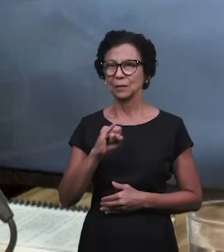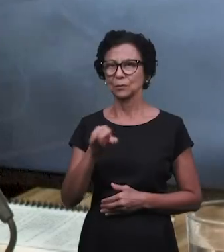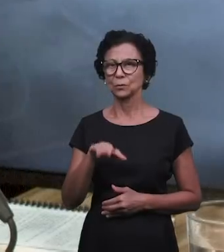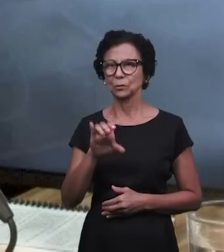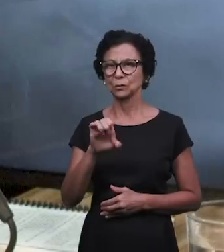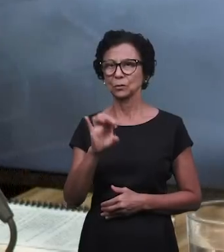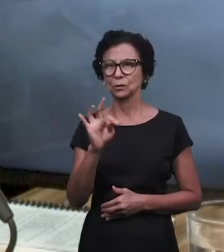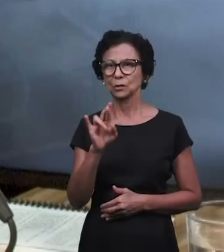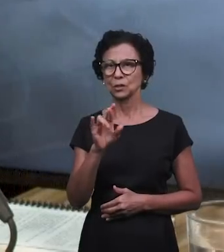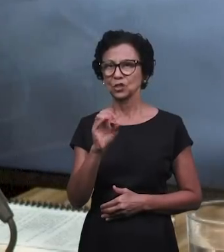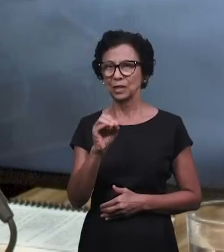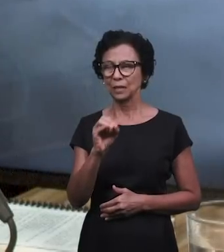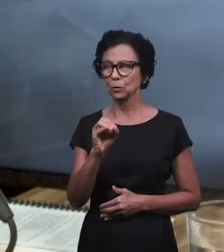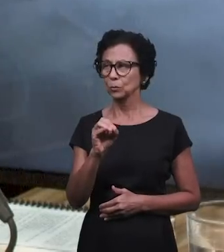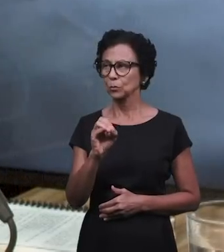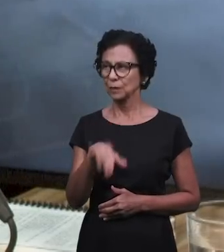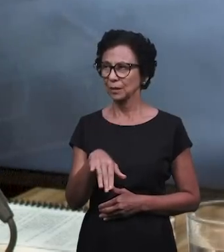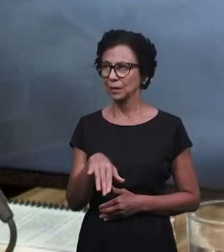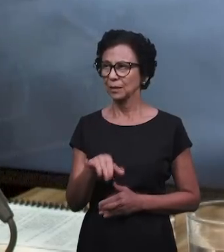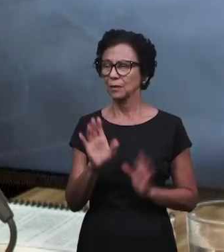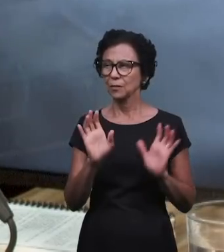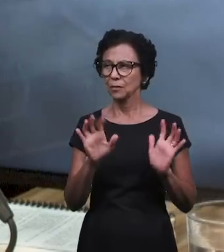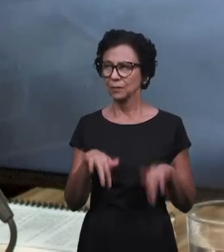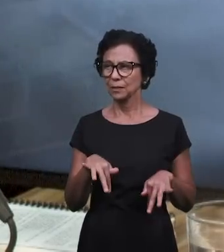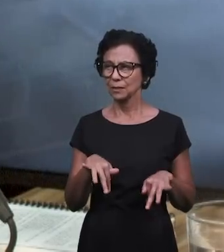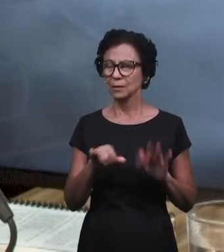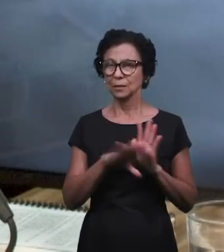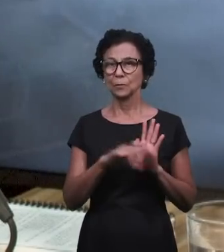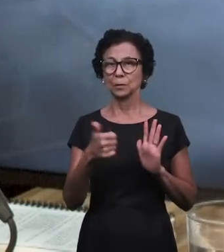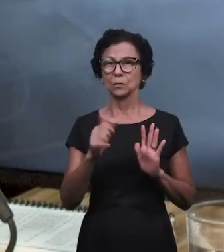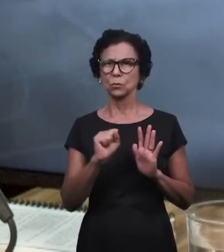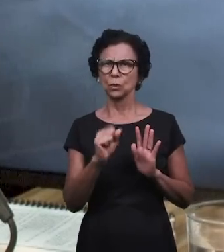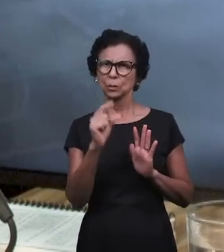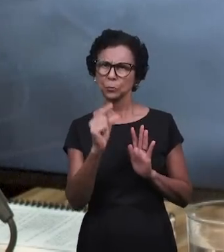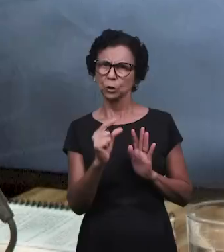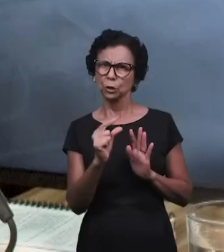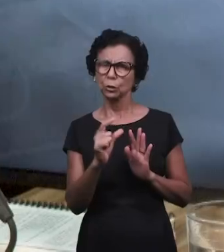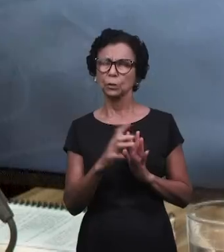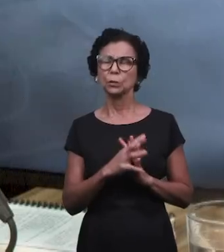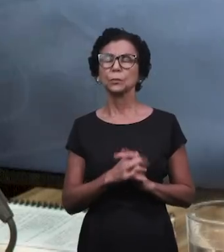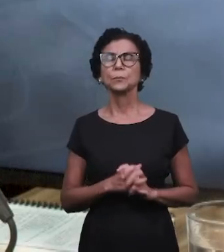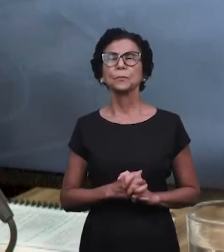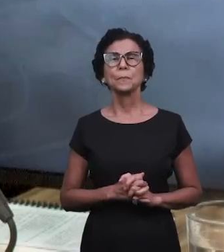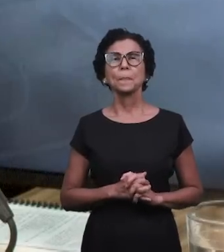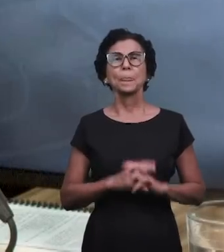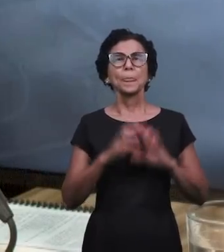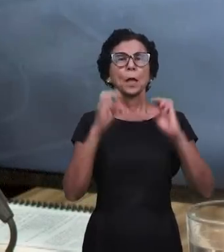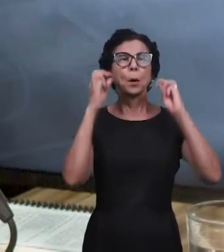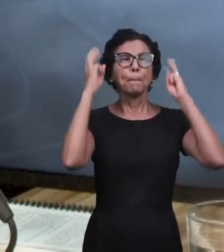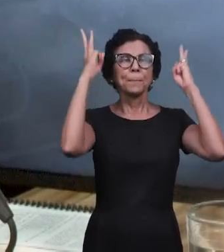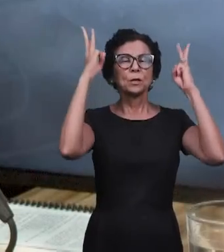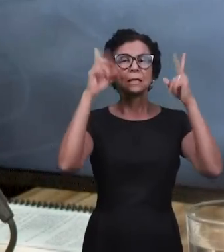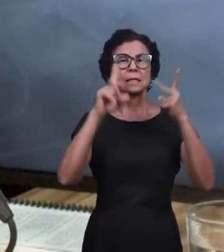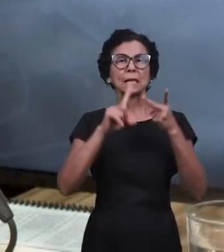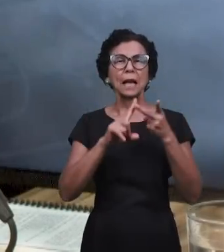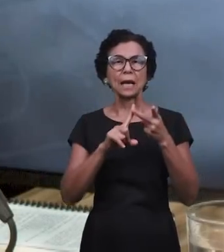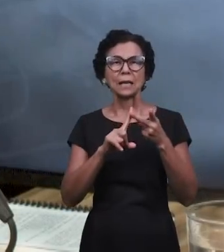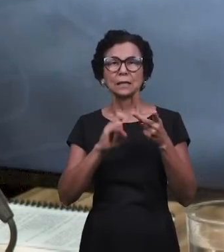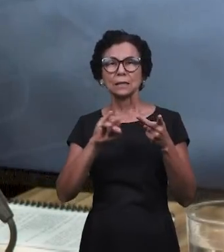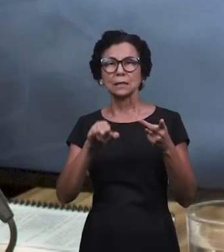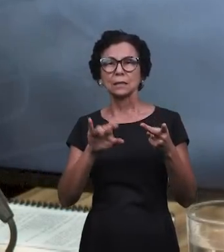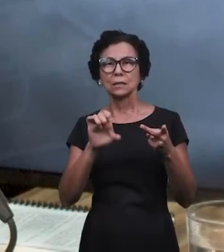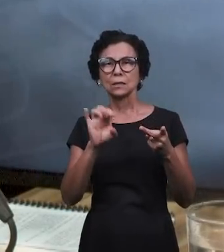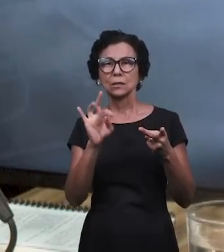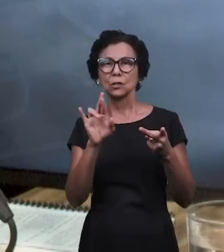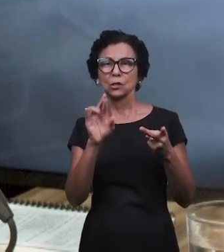18, que é curtinho. Podemos falar um pouco sobre Moisés, Jetro e o bom conselho que Jetro